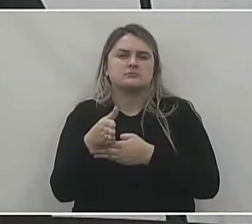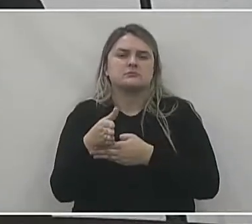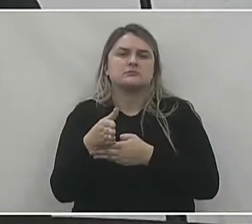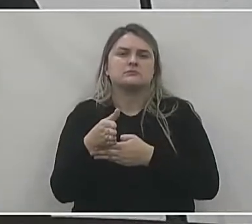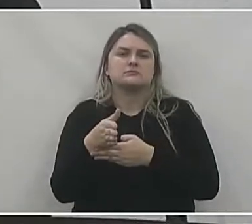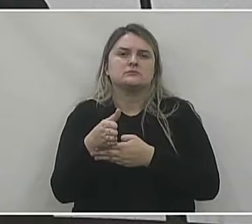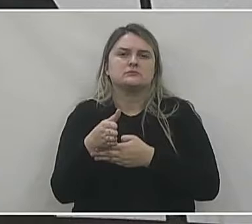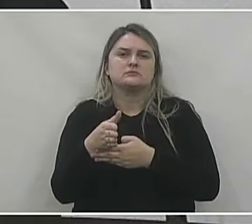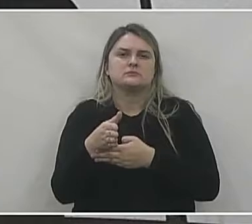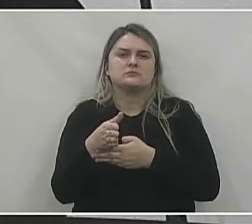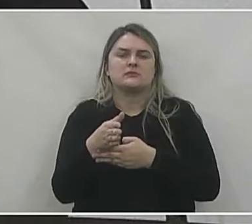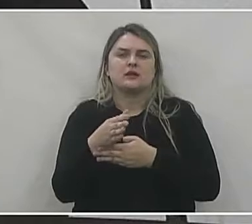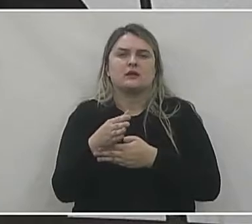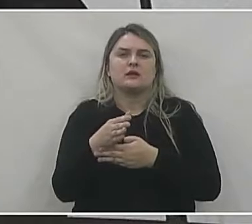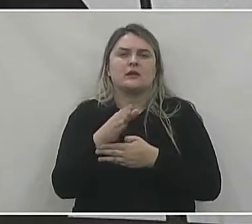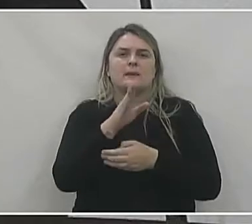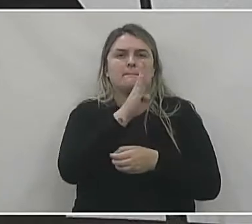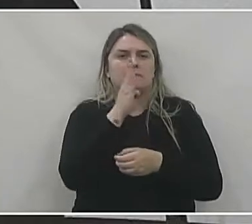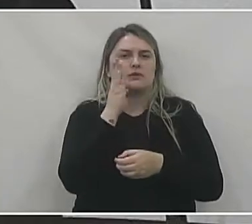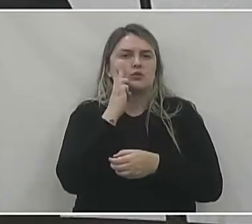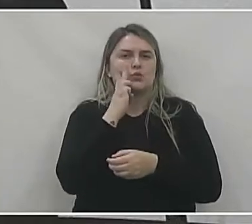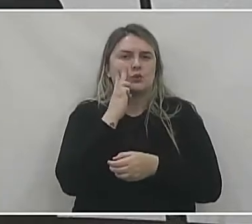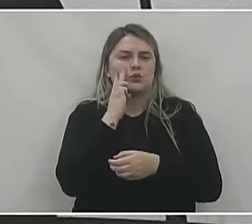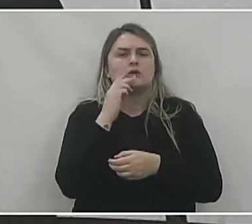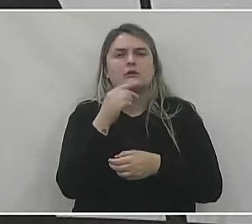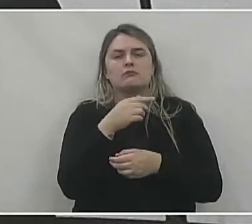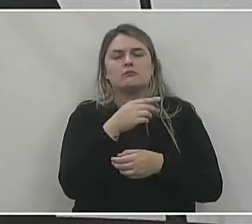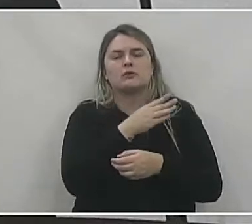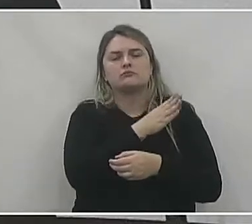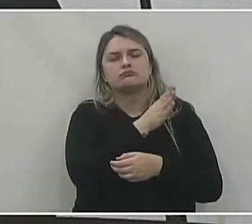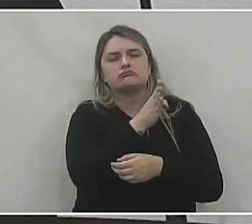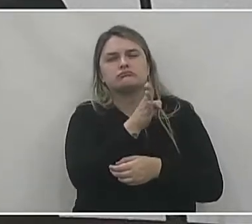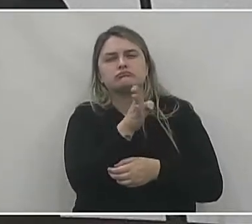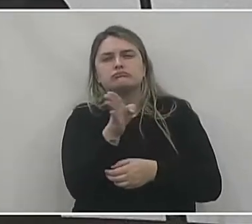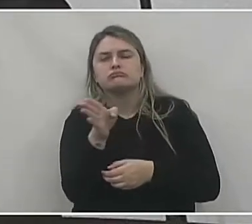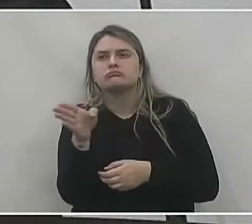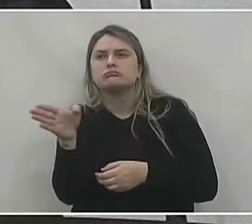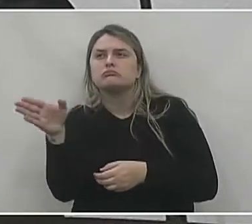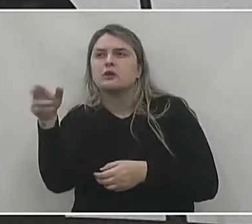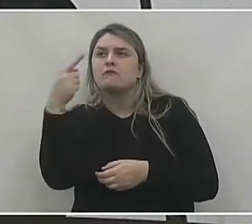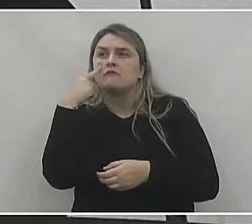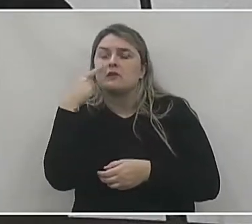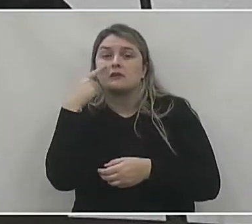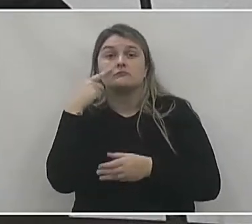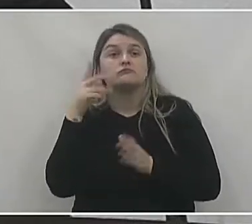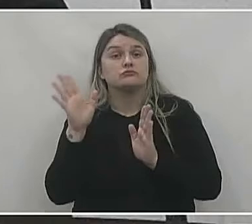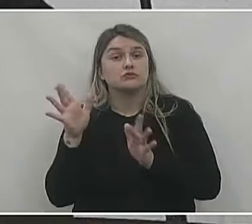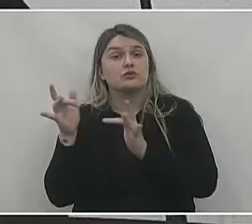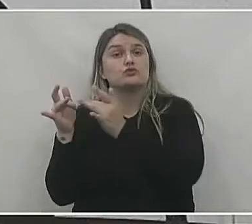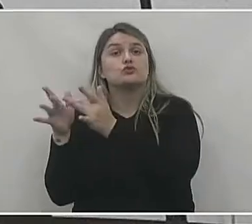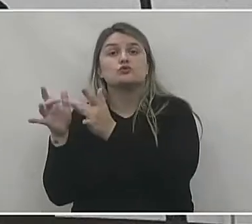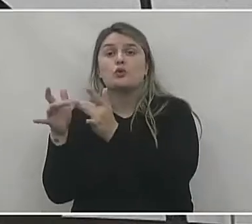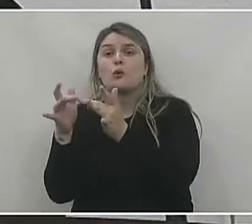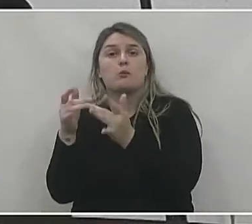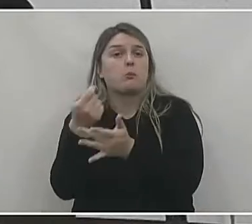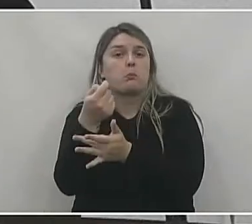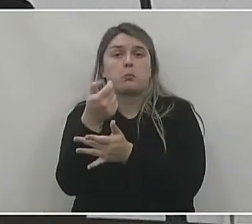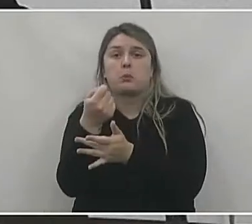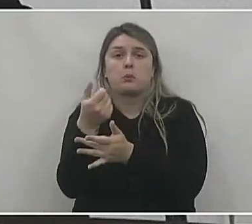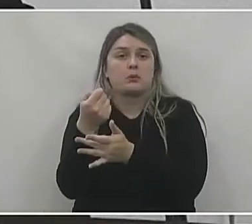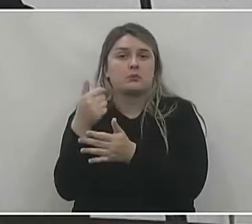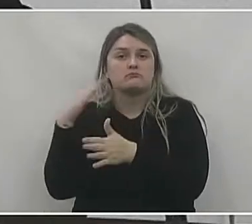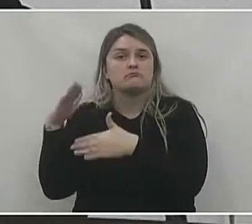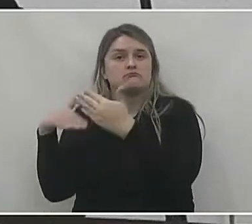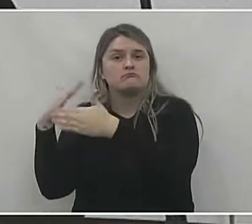pela entrada Bituruna de Porto Vitória aqui, e eu vejo que aqui já está sobrando muito pouco espaço